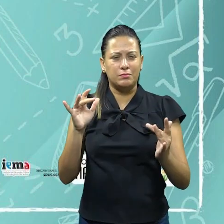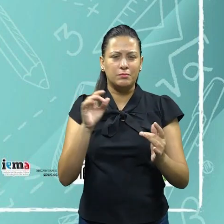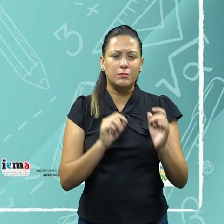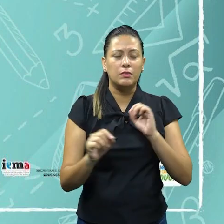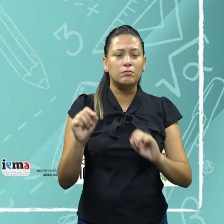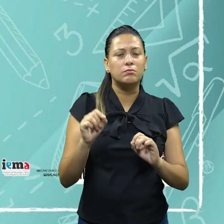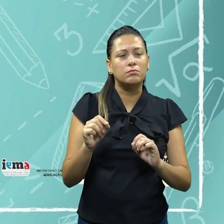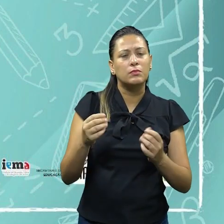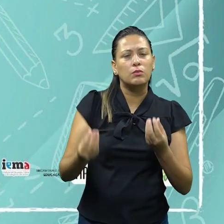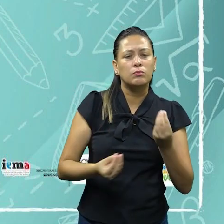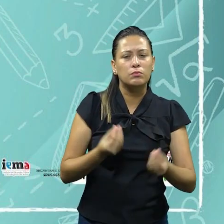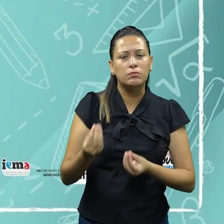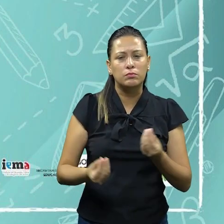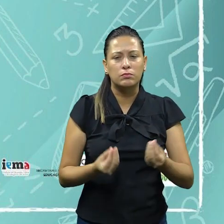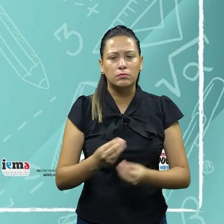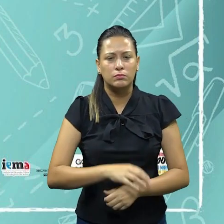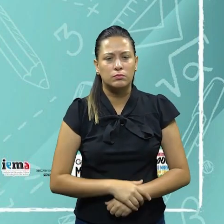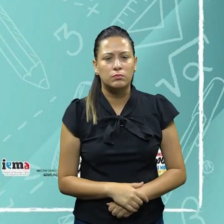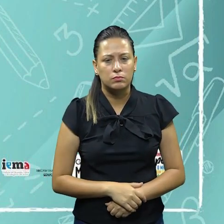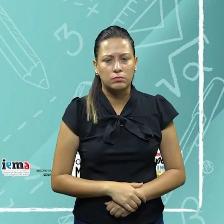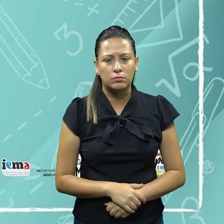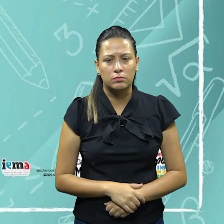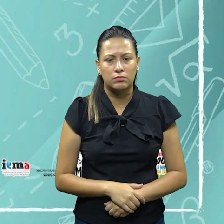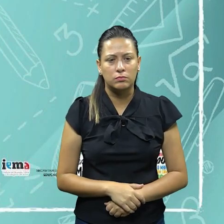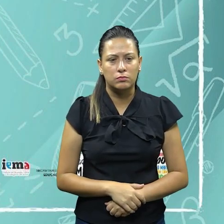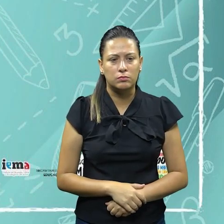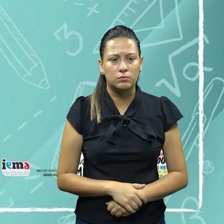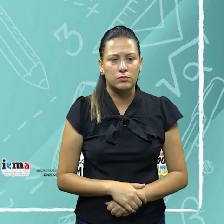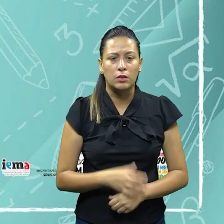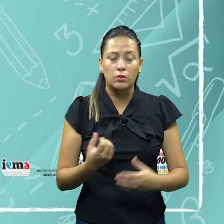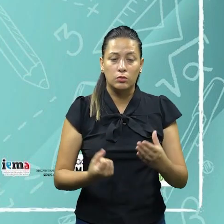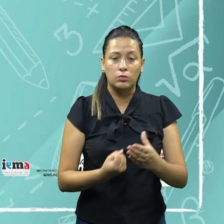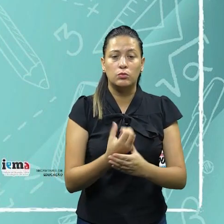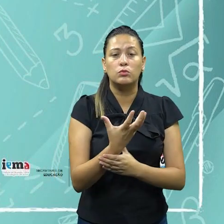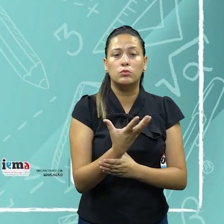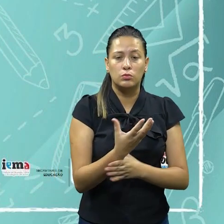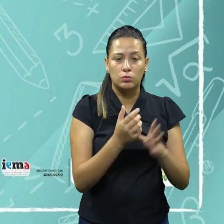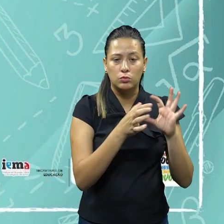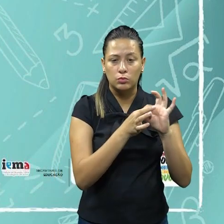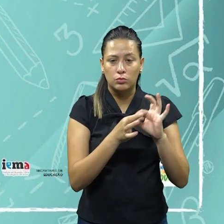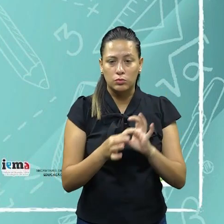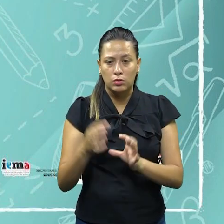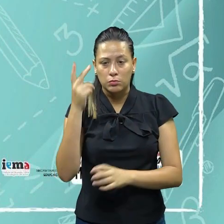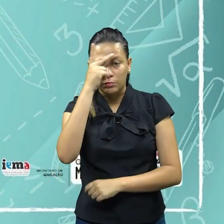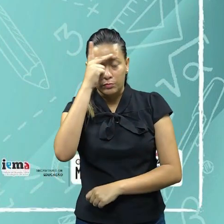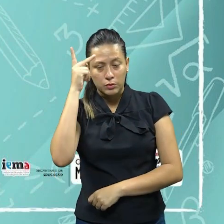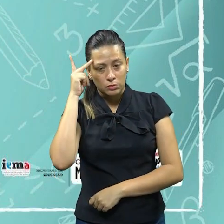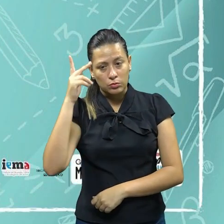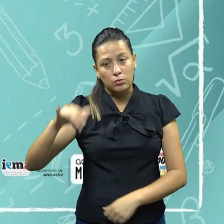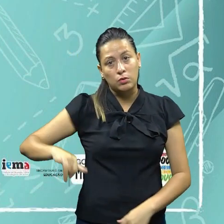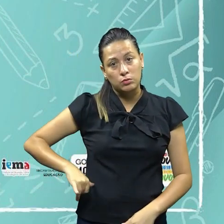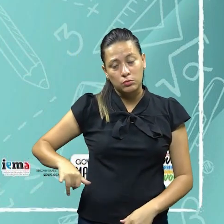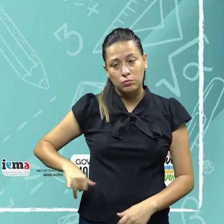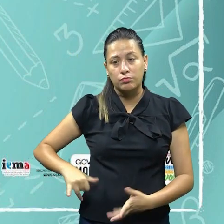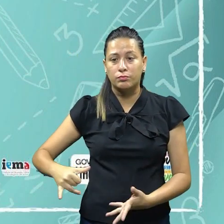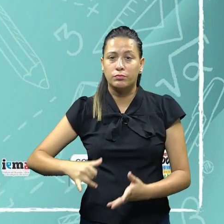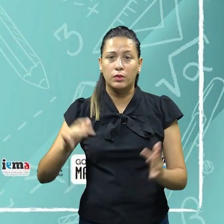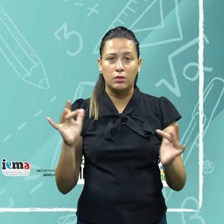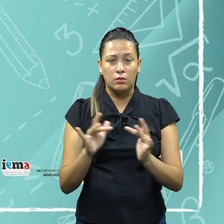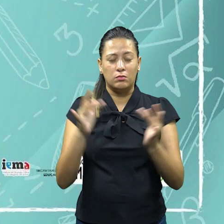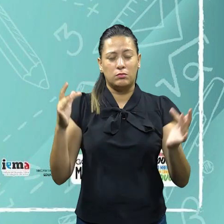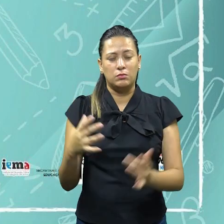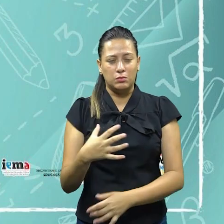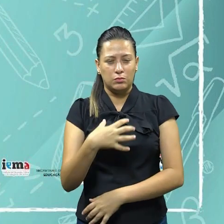causas determinantes, meios através dos quais são criadas condições para que uma pessoa venha a sofrer um